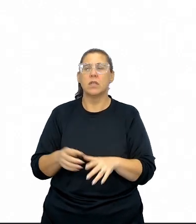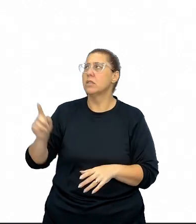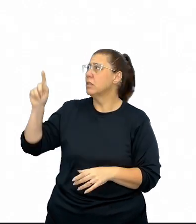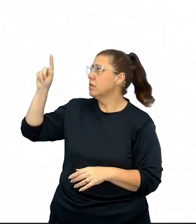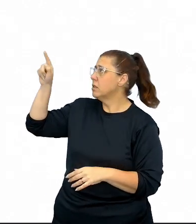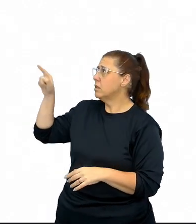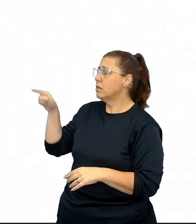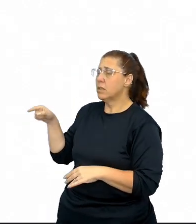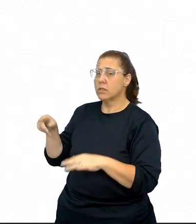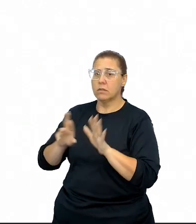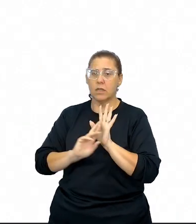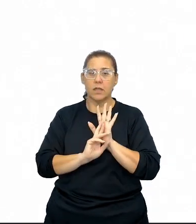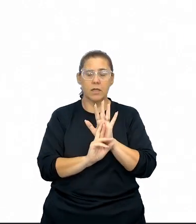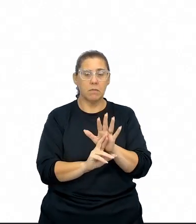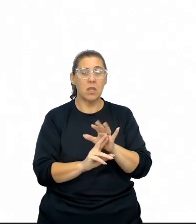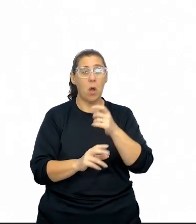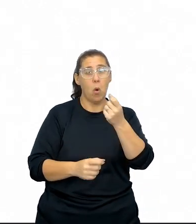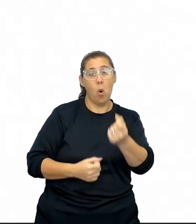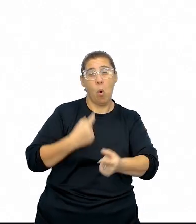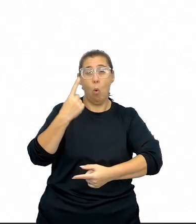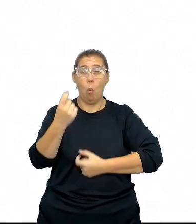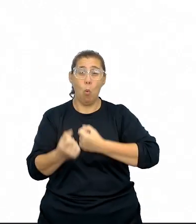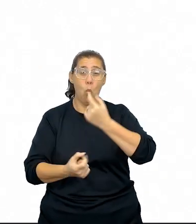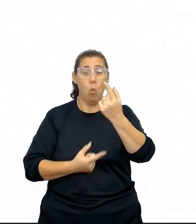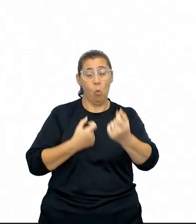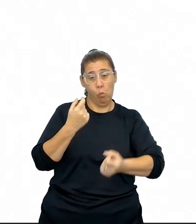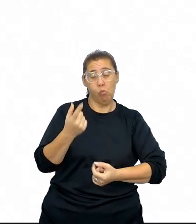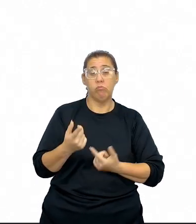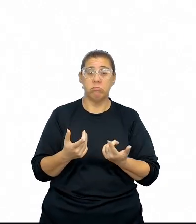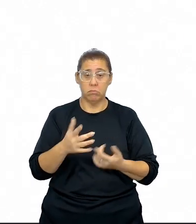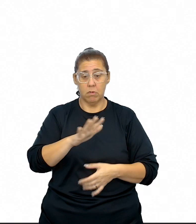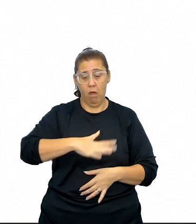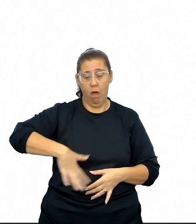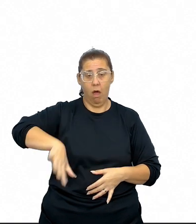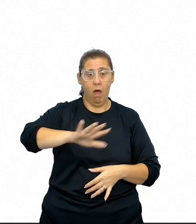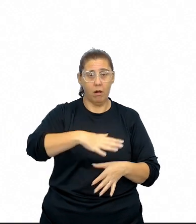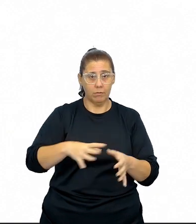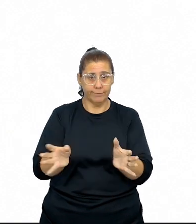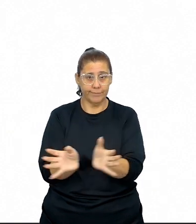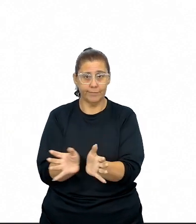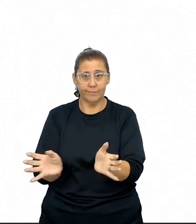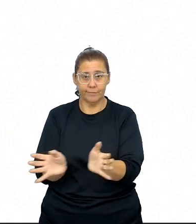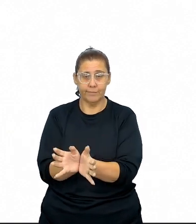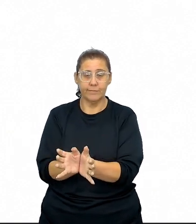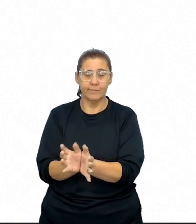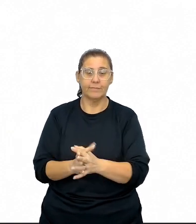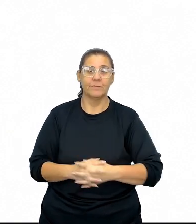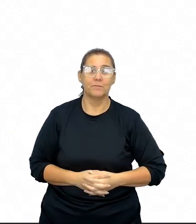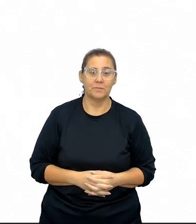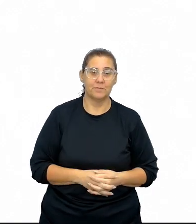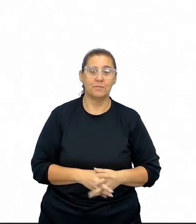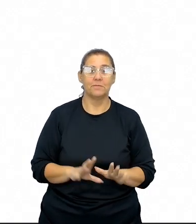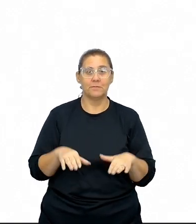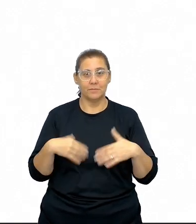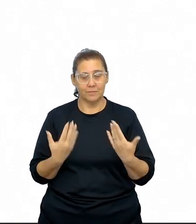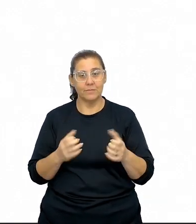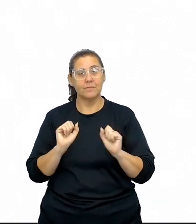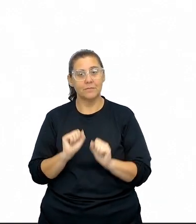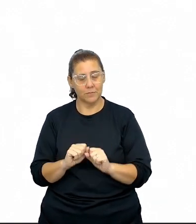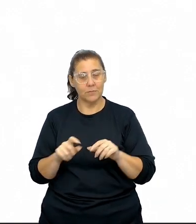imagens que representam alguns seres pertencentes a esse reino. E com elas, nós